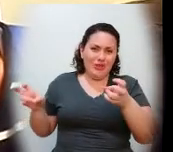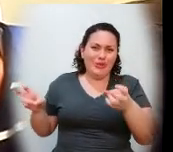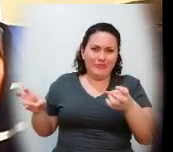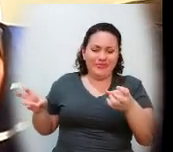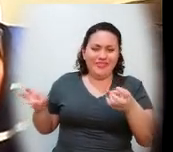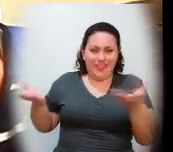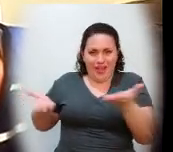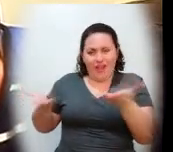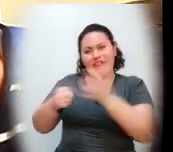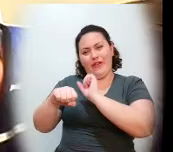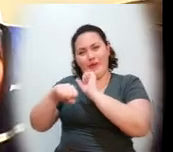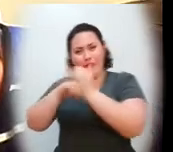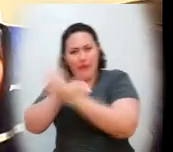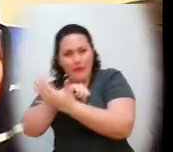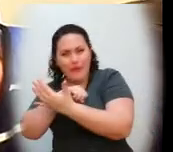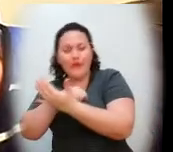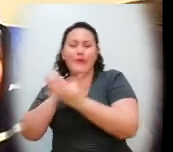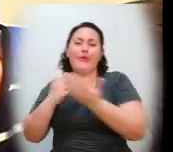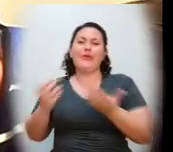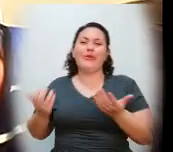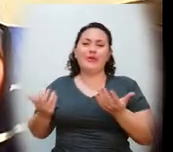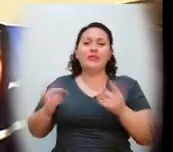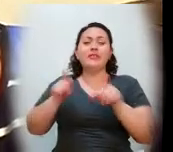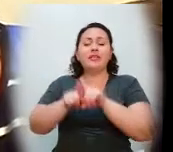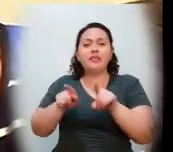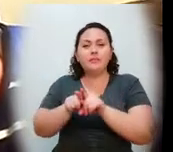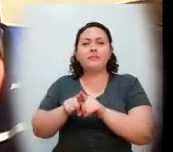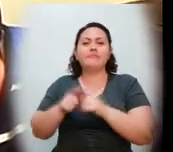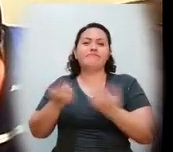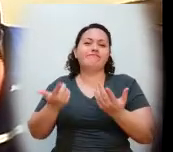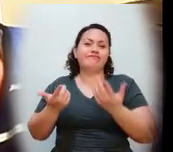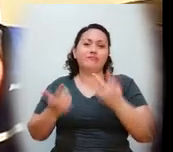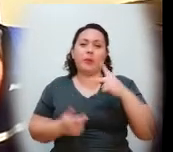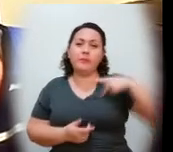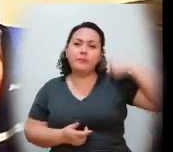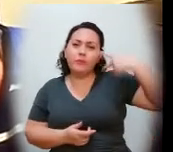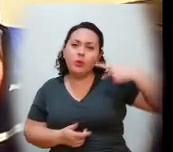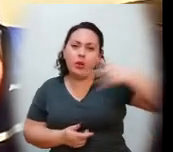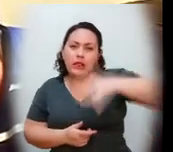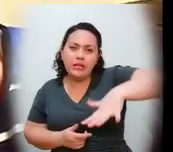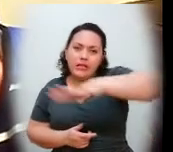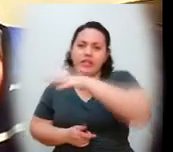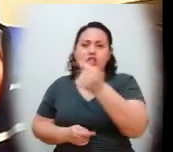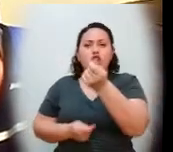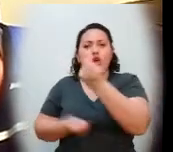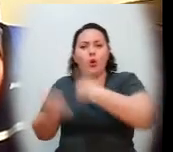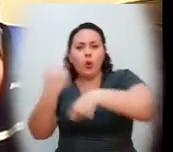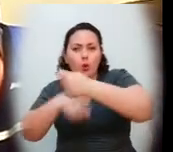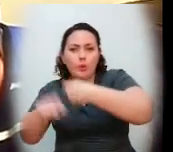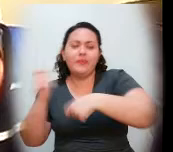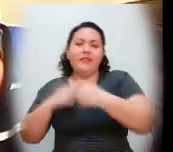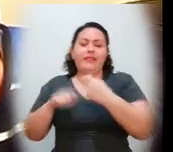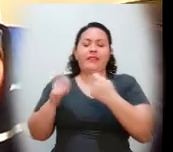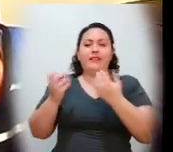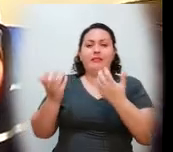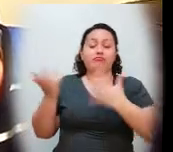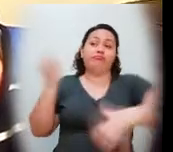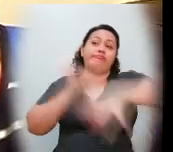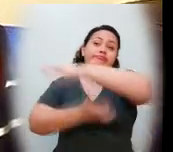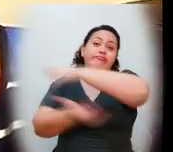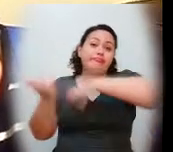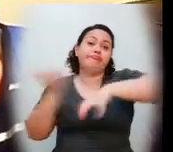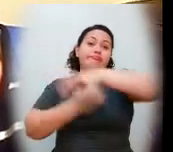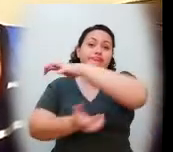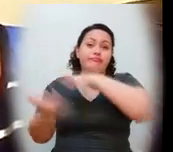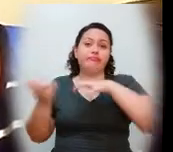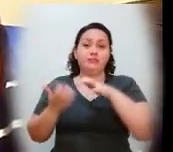a, a coronavírus, a nossa a política, a nossa economia, né,